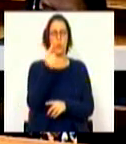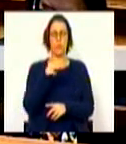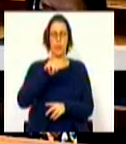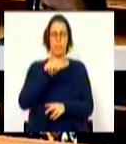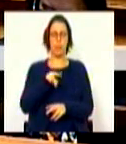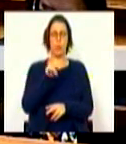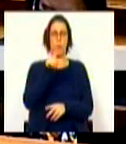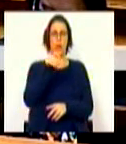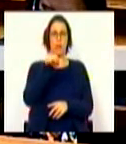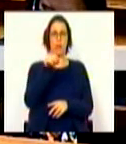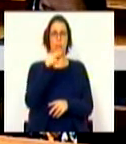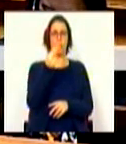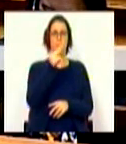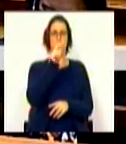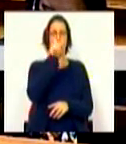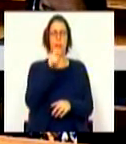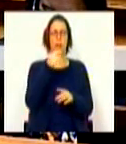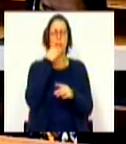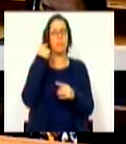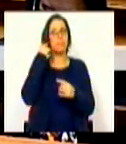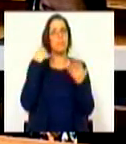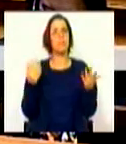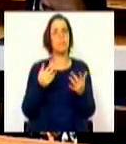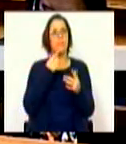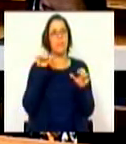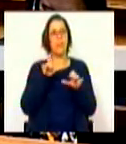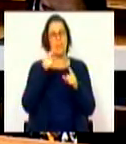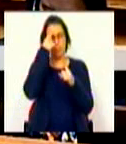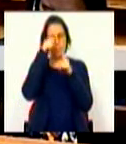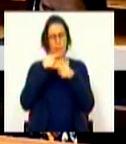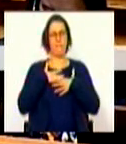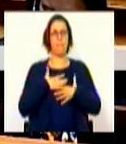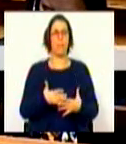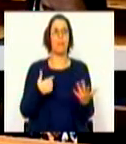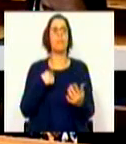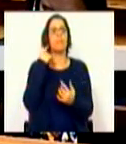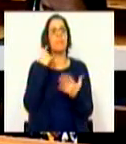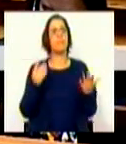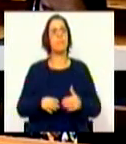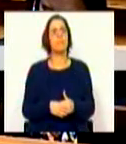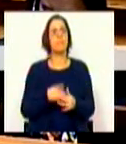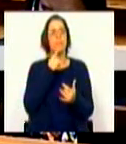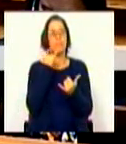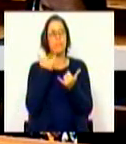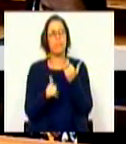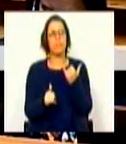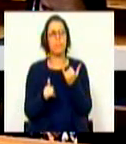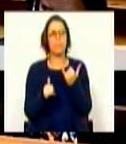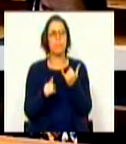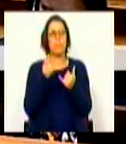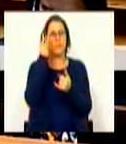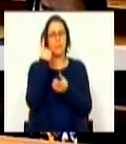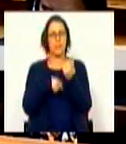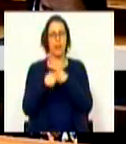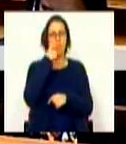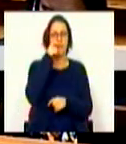Pureza. Neste debate ouvimos falar em más intenções, ouvimos falar em perigos de